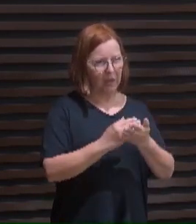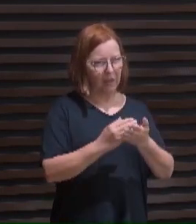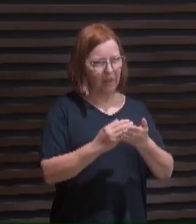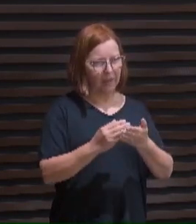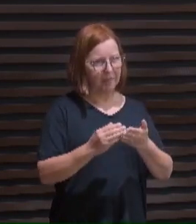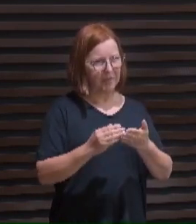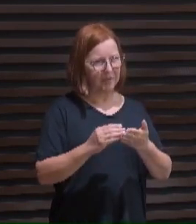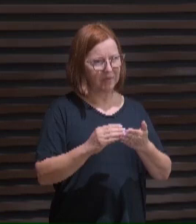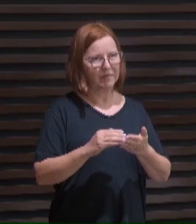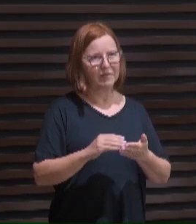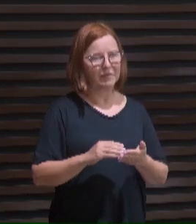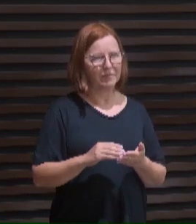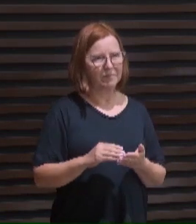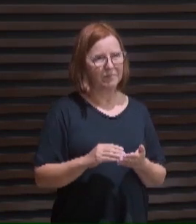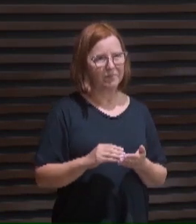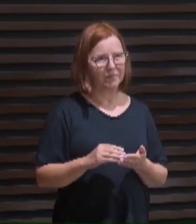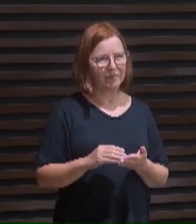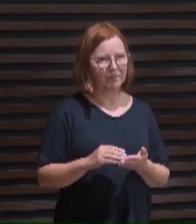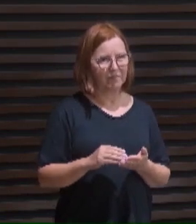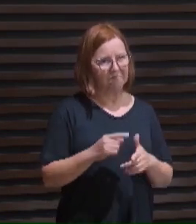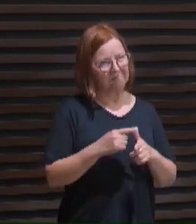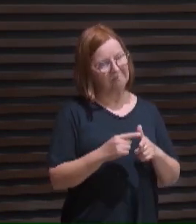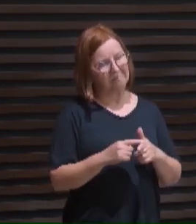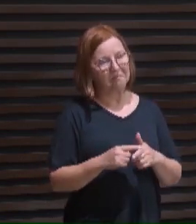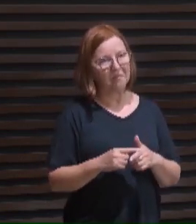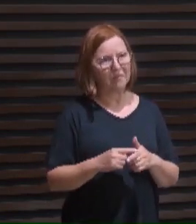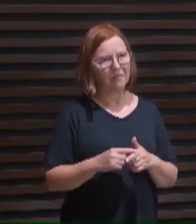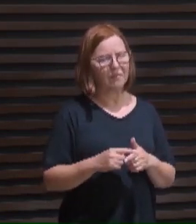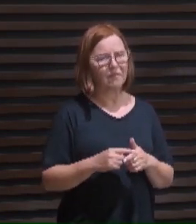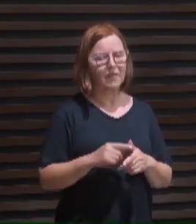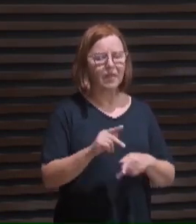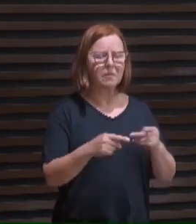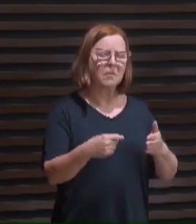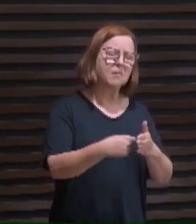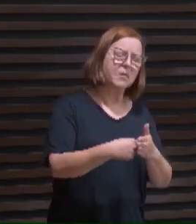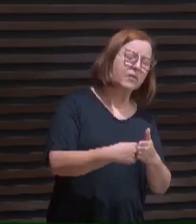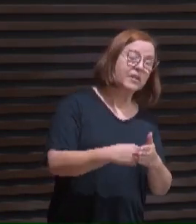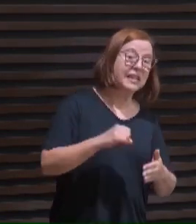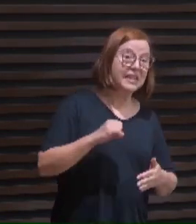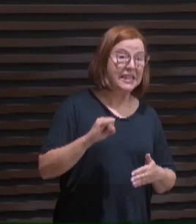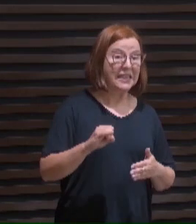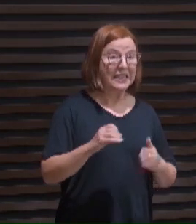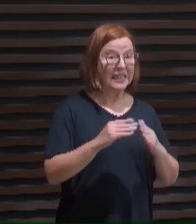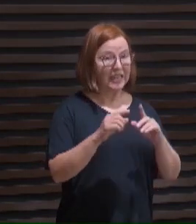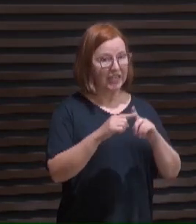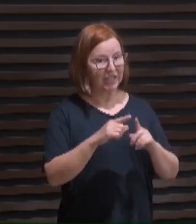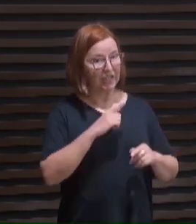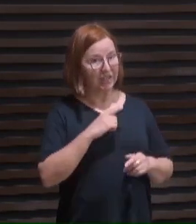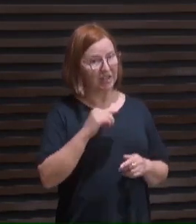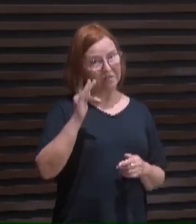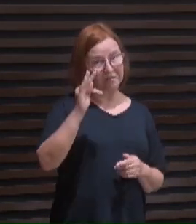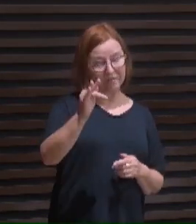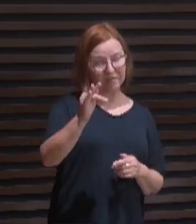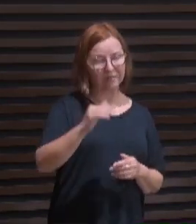me perguntando se a igreja tem futuro. À medida que nos aproximamos do